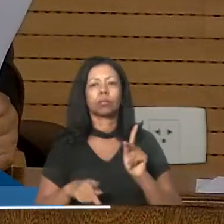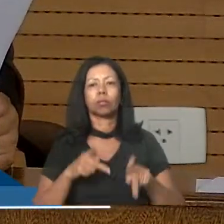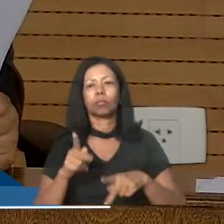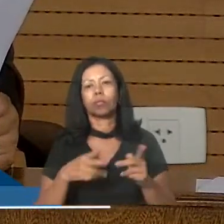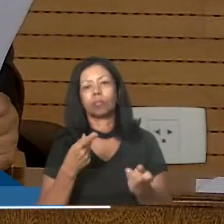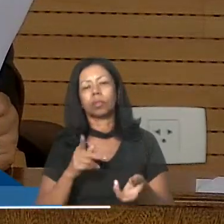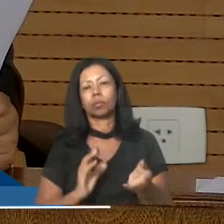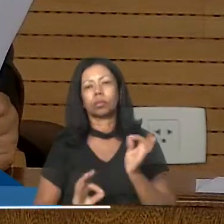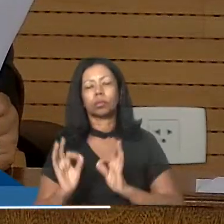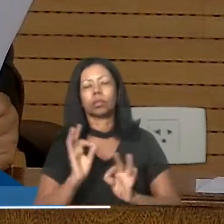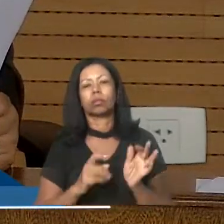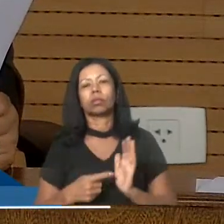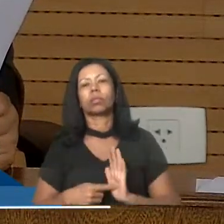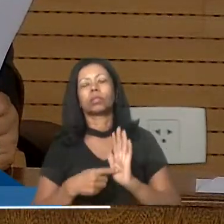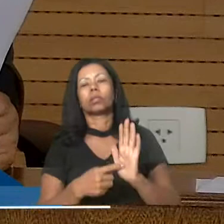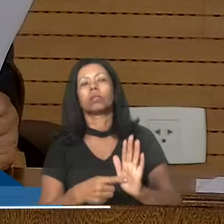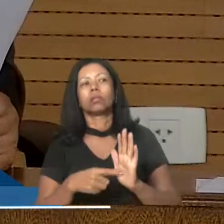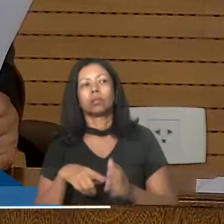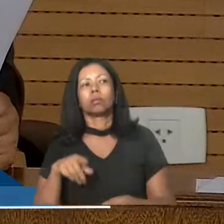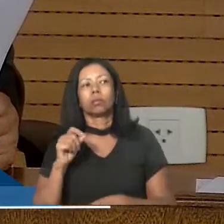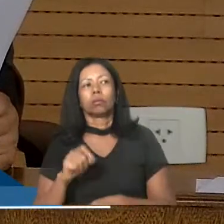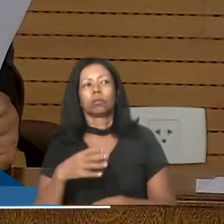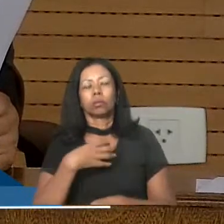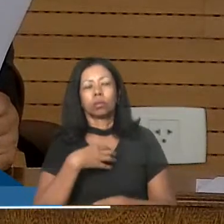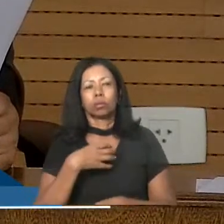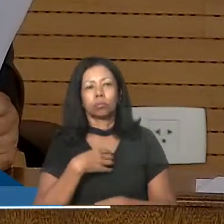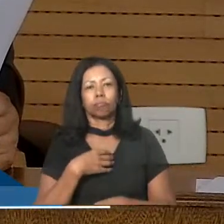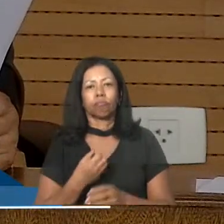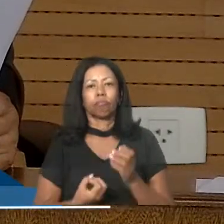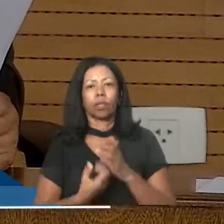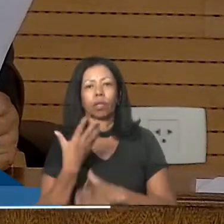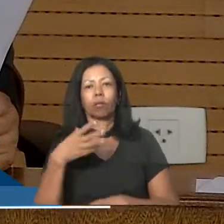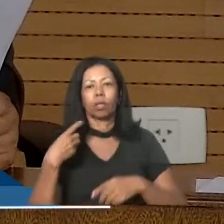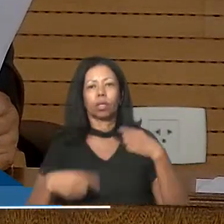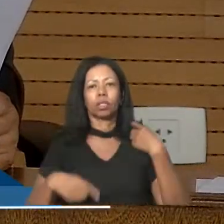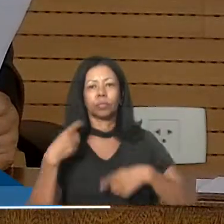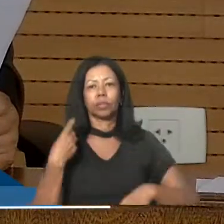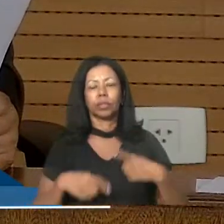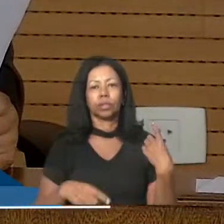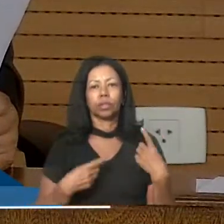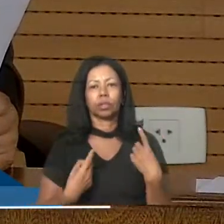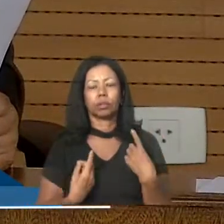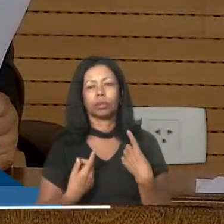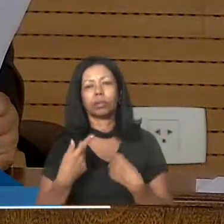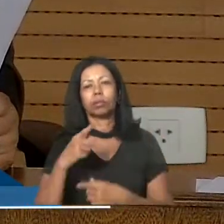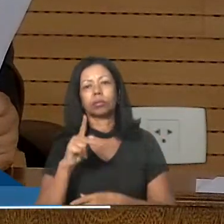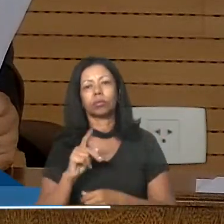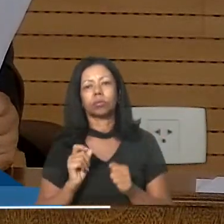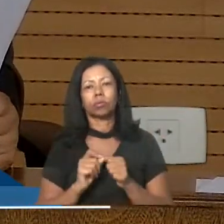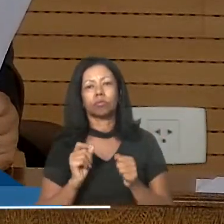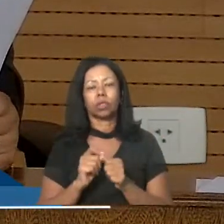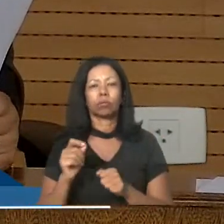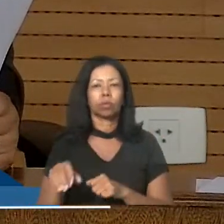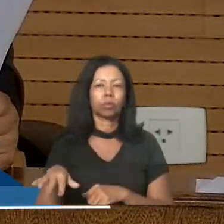de organizações representativas na formulação das políticas e no controle das ações em todos os níveis. Parágrafo